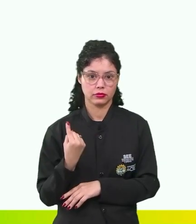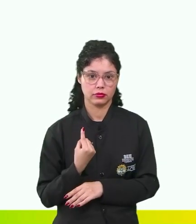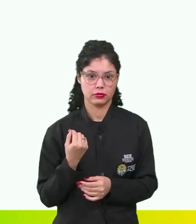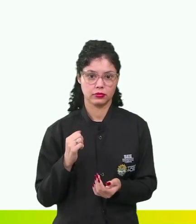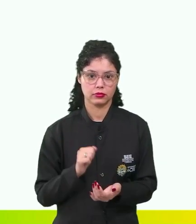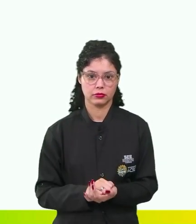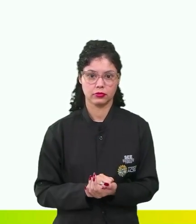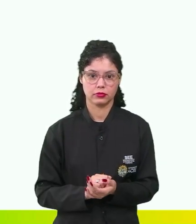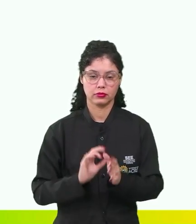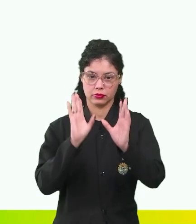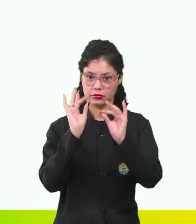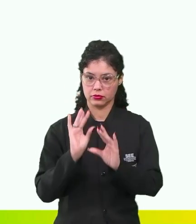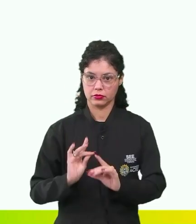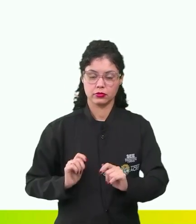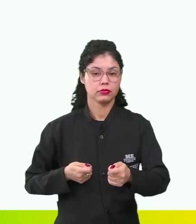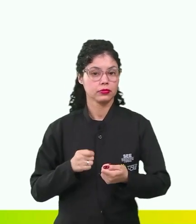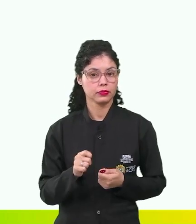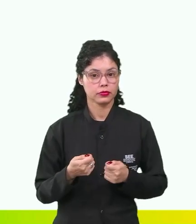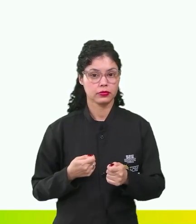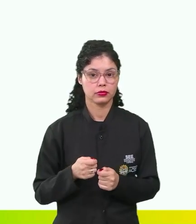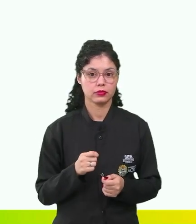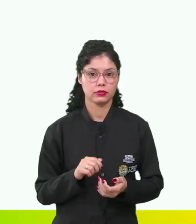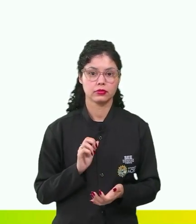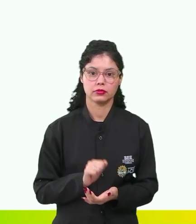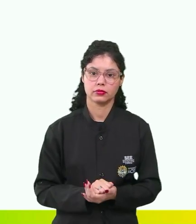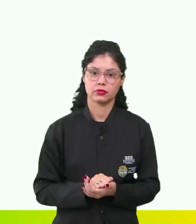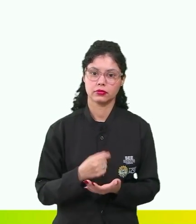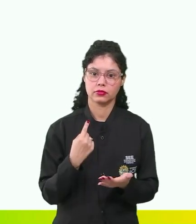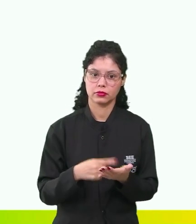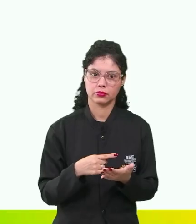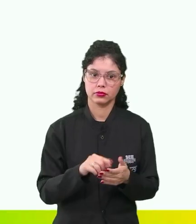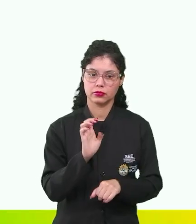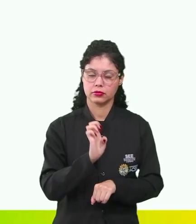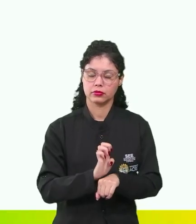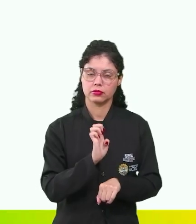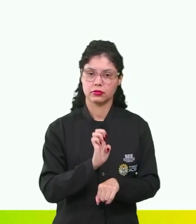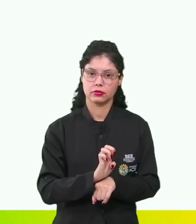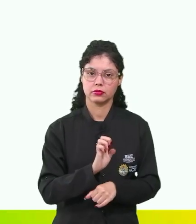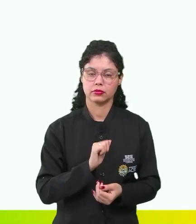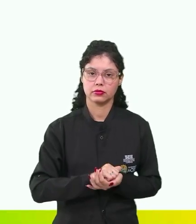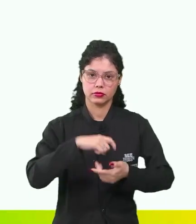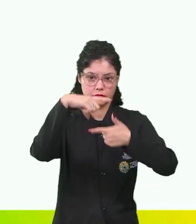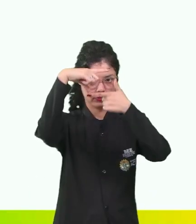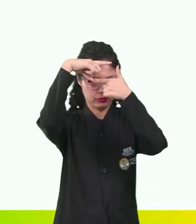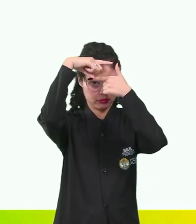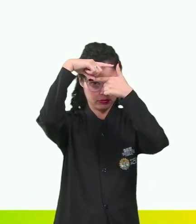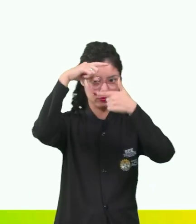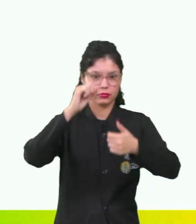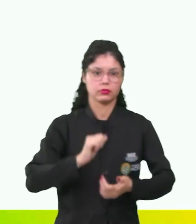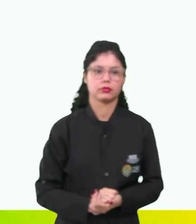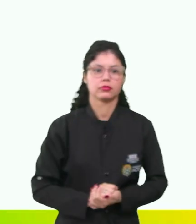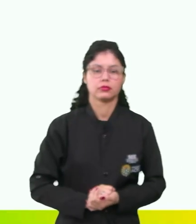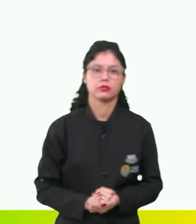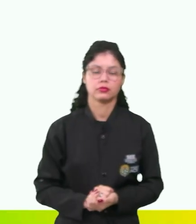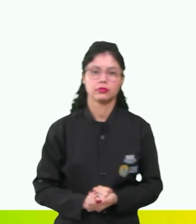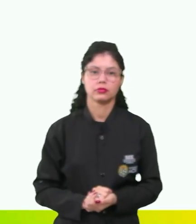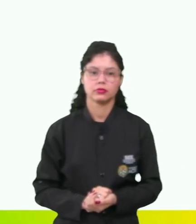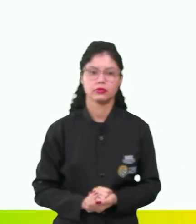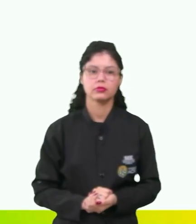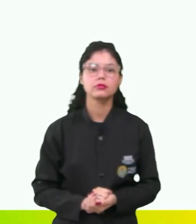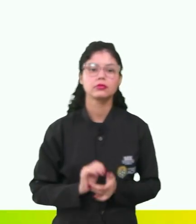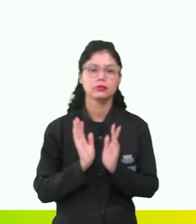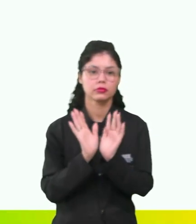do indivíduo são moldadas e controladas, levando a um estado de alienação.